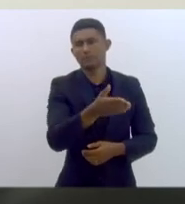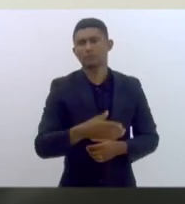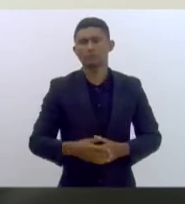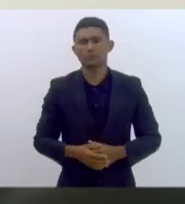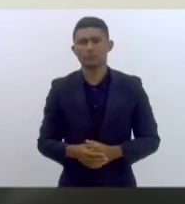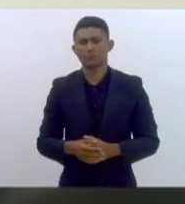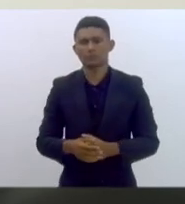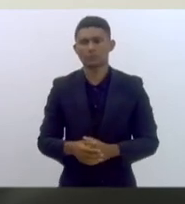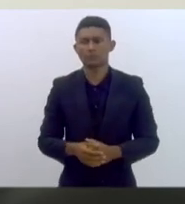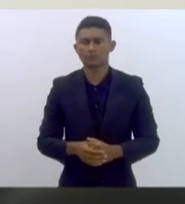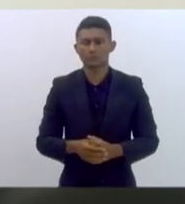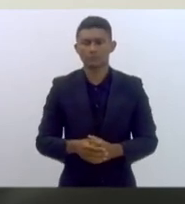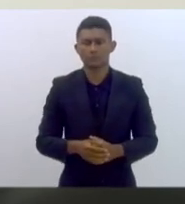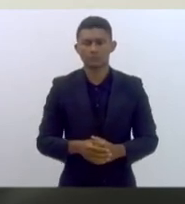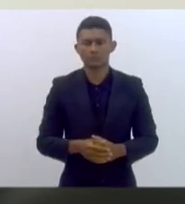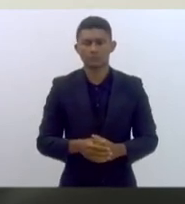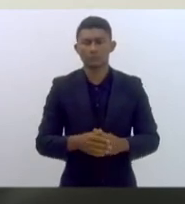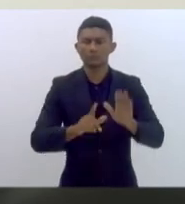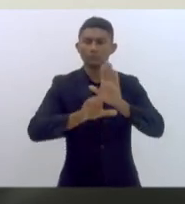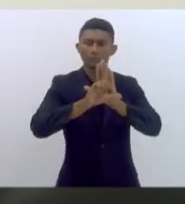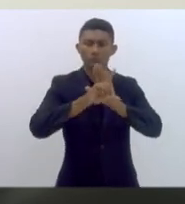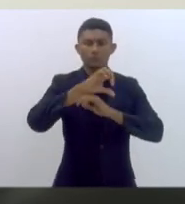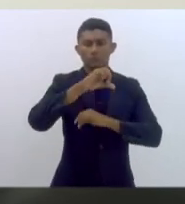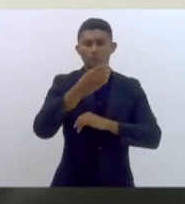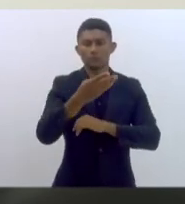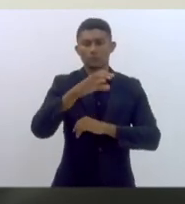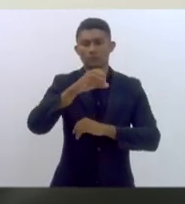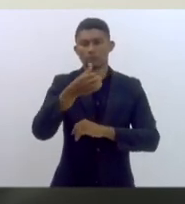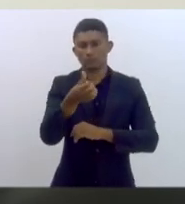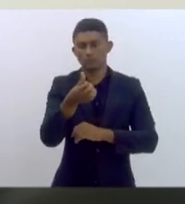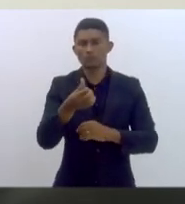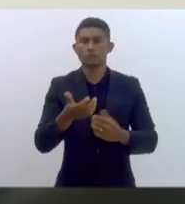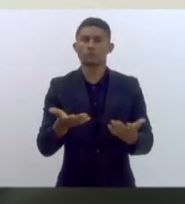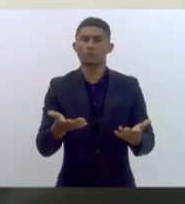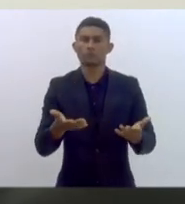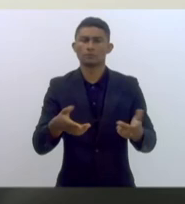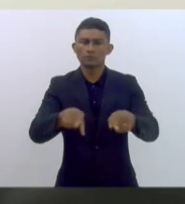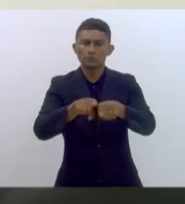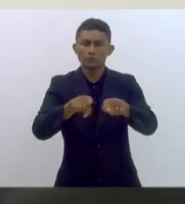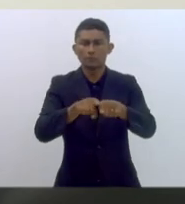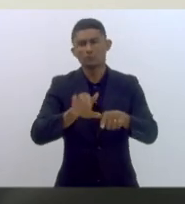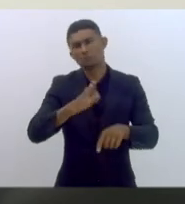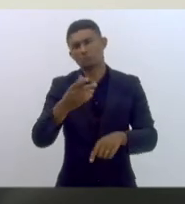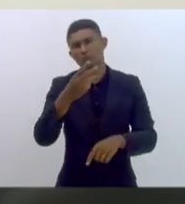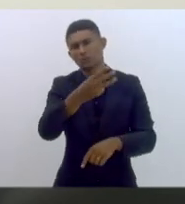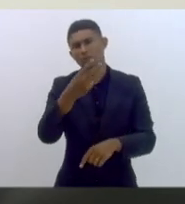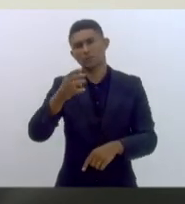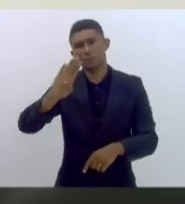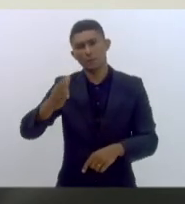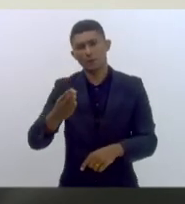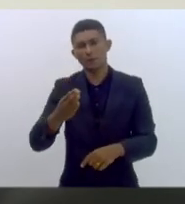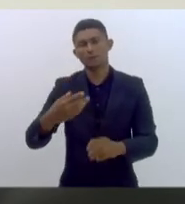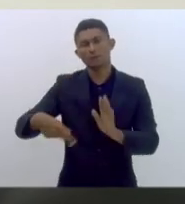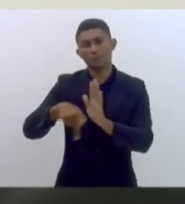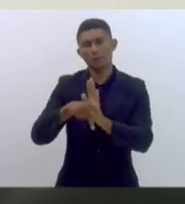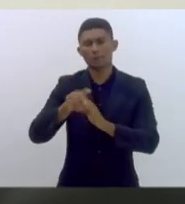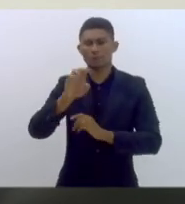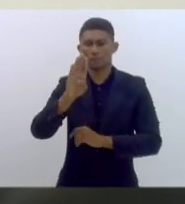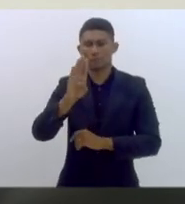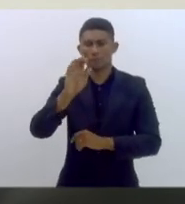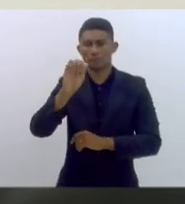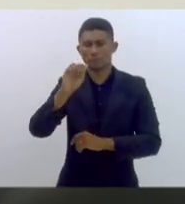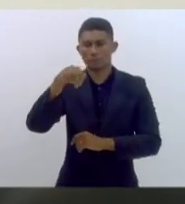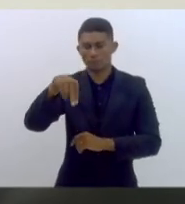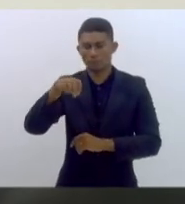dívida da Lei 9.4.6. Aparece lá, acho que é 32 ou 33 bilhões do Bacen Banerje. E